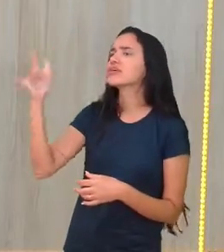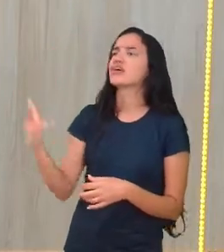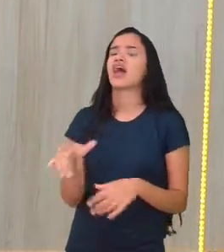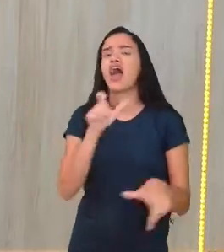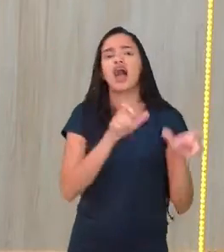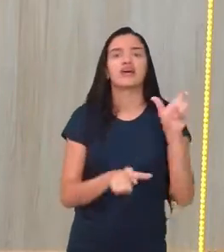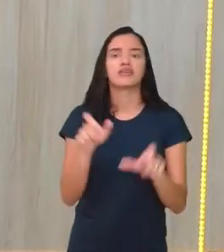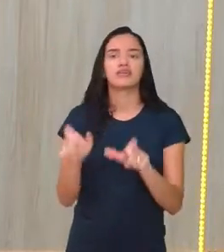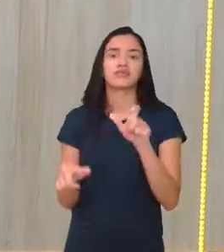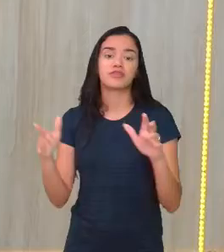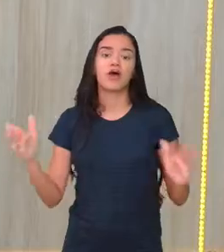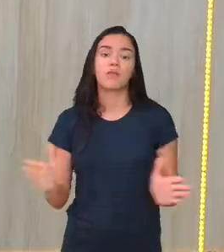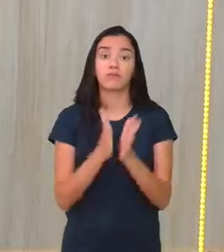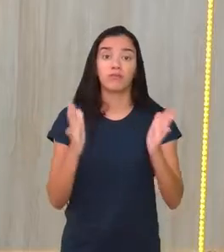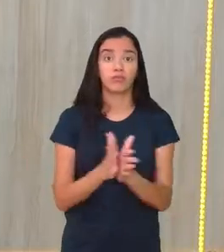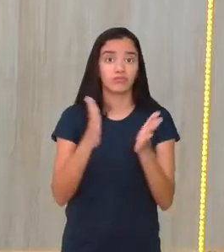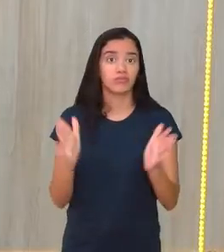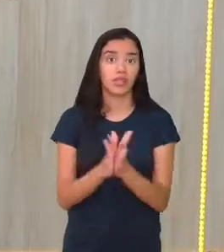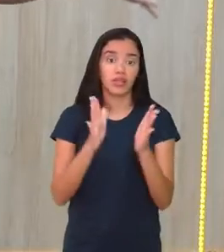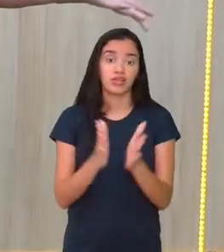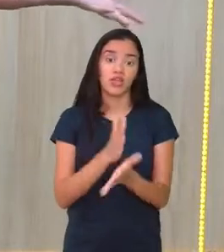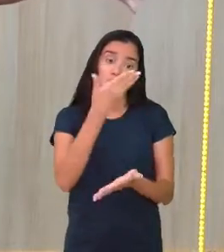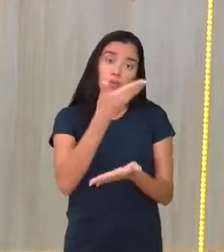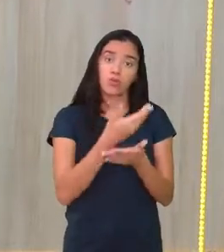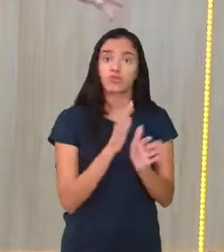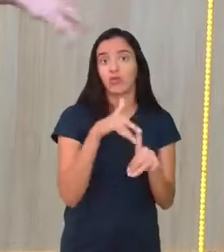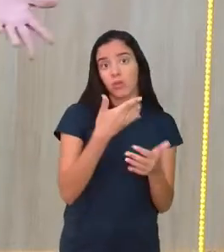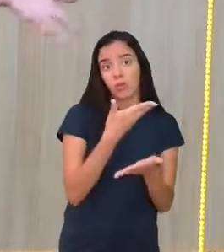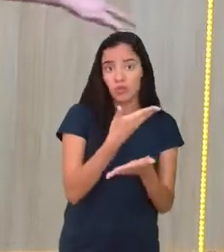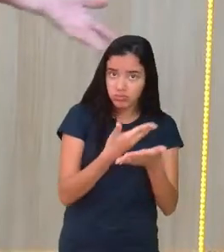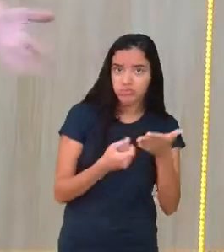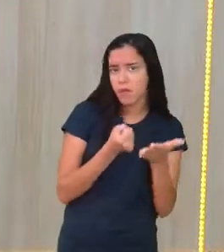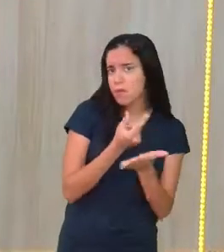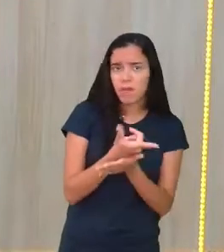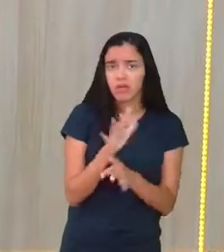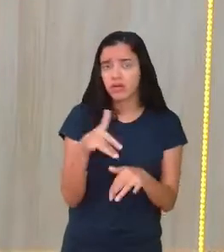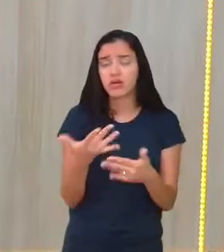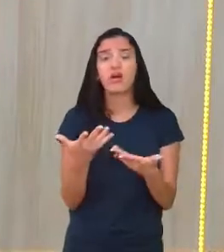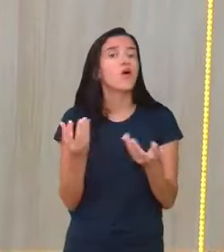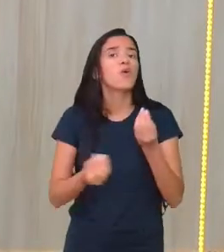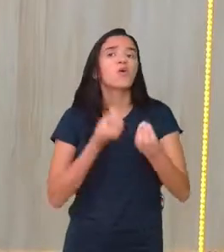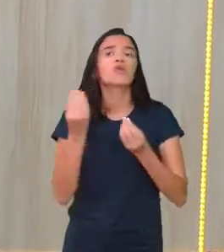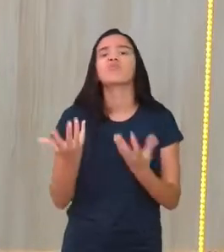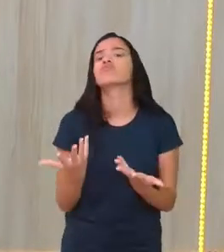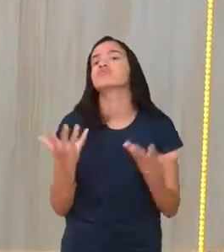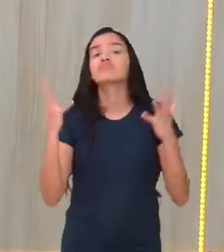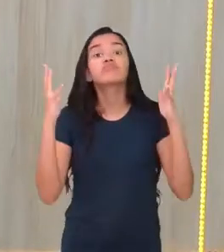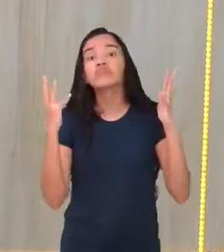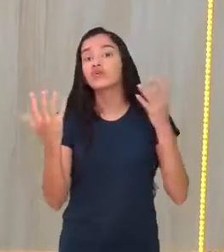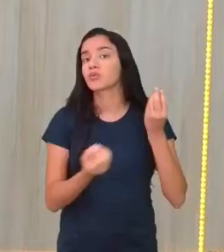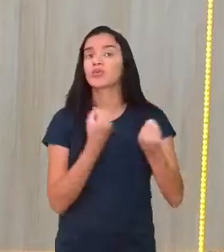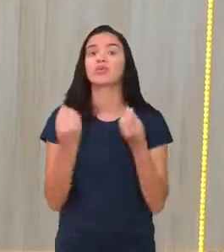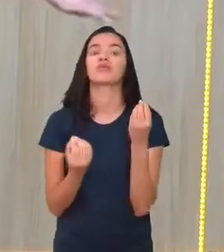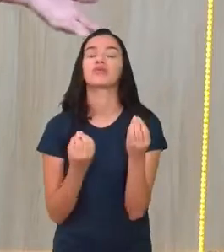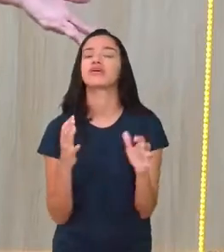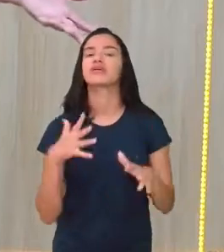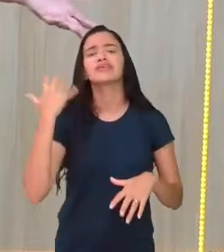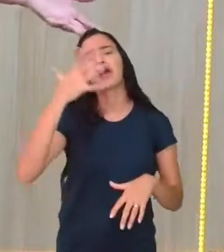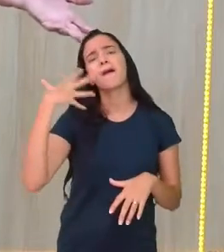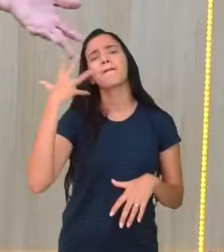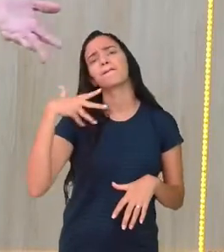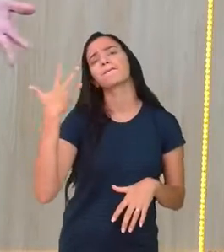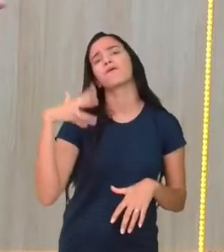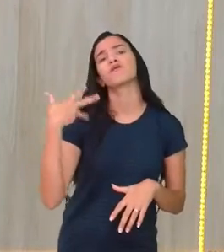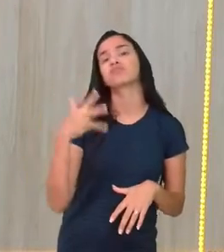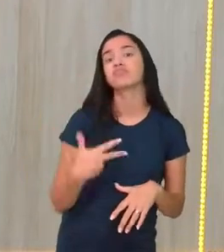pessoas que eram mais pobres, que não tinham como contratar uma banda, como é que festejava? Exato. Né? E as músicas que